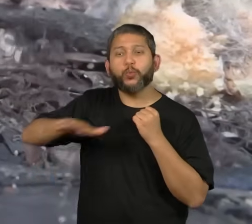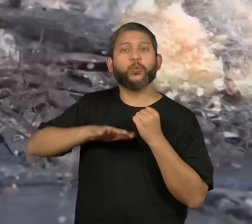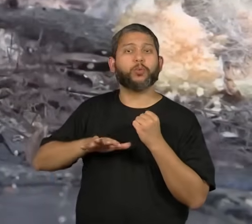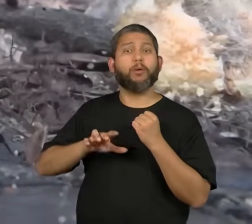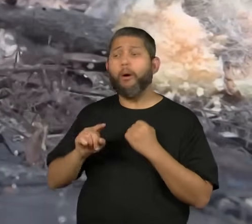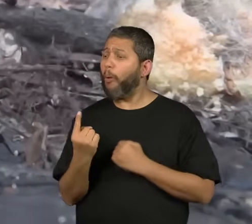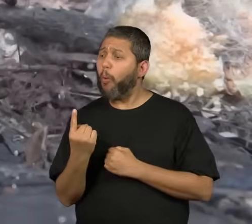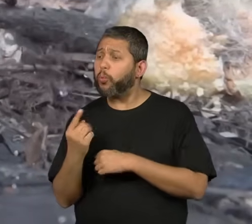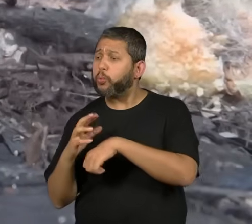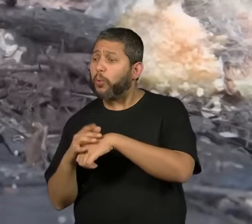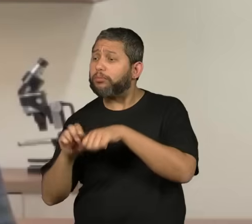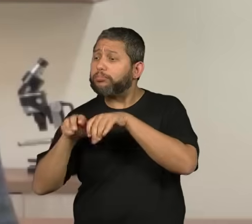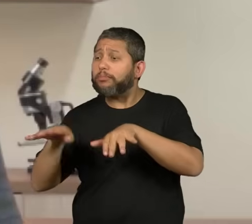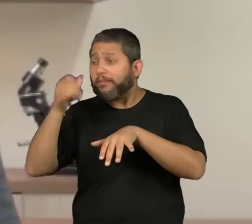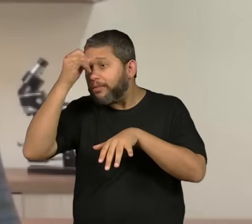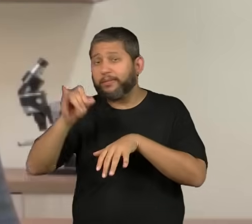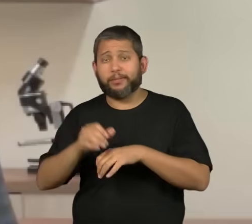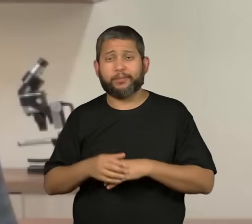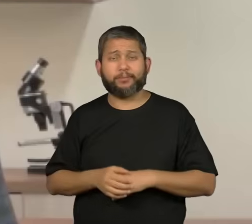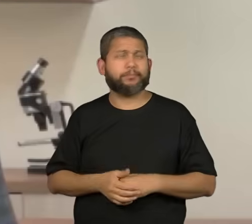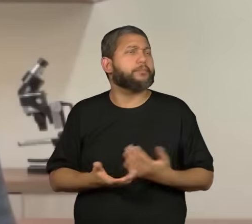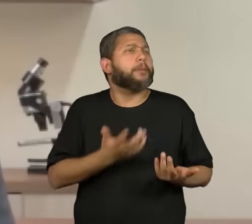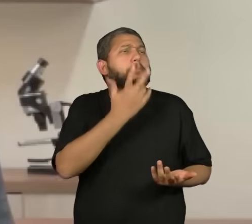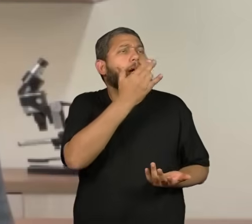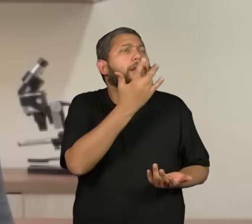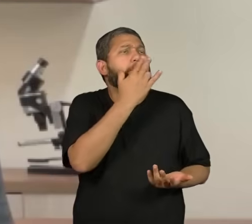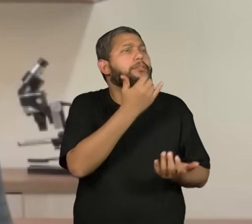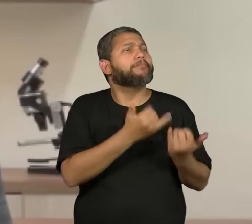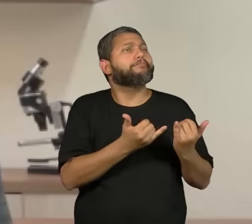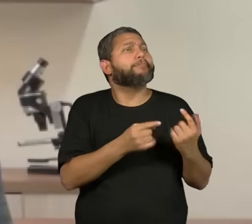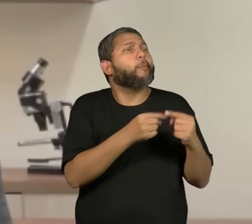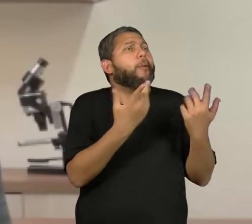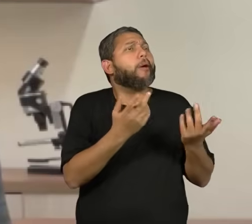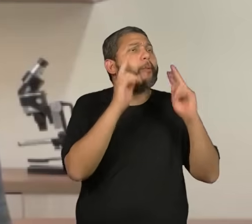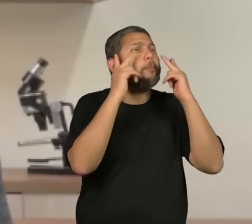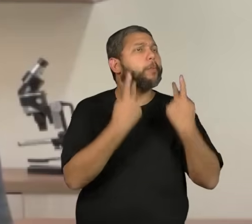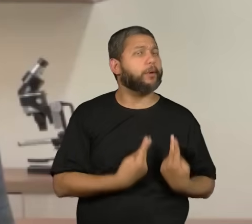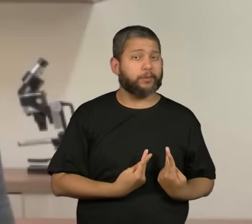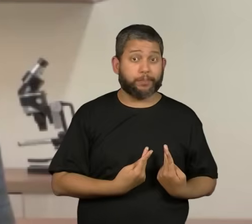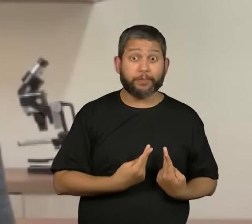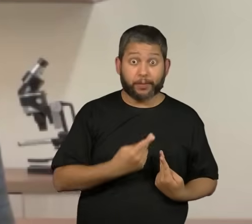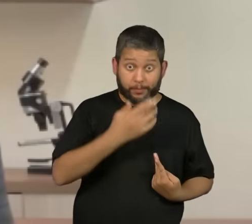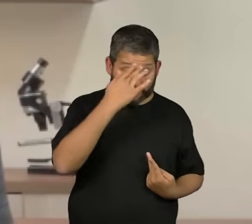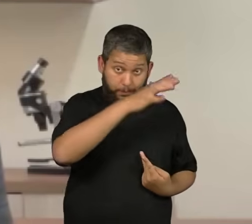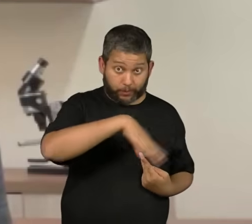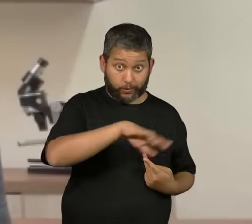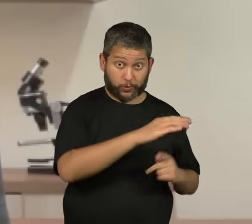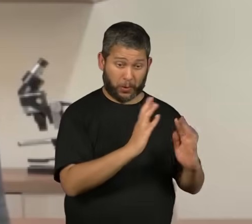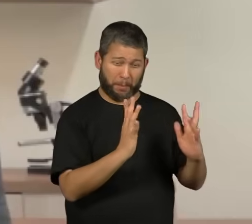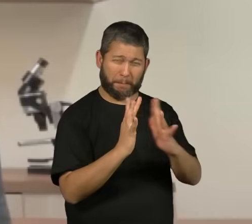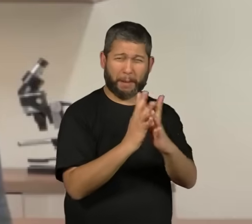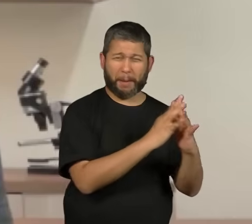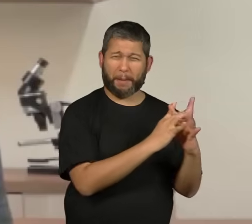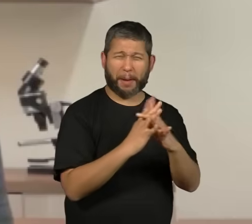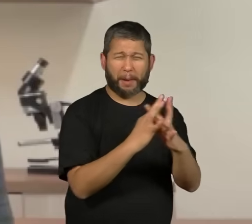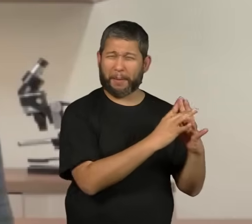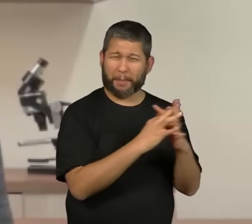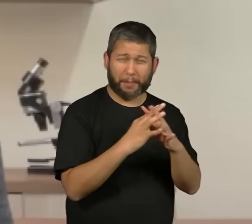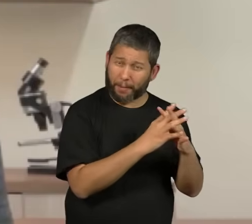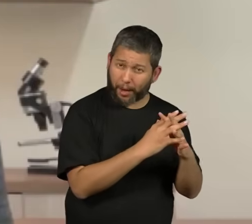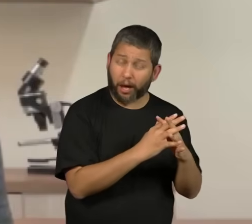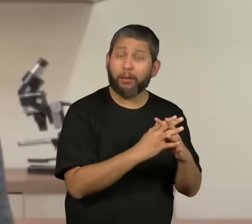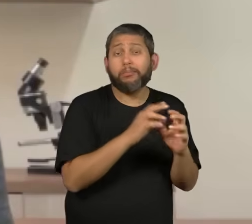Como acontece também com os seres humanos. Onde há uma grande aglomeração, onde há muita gente,